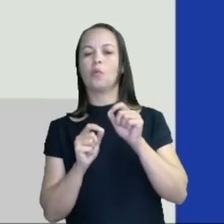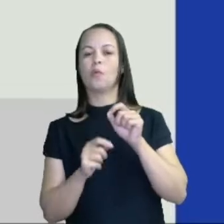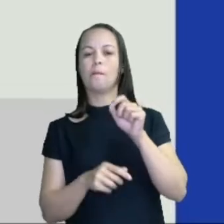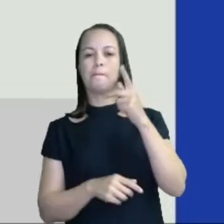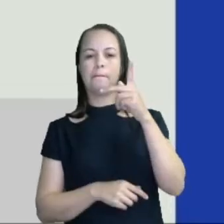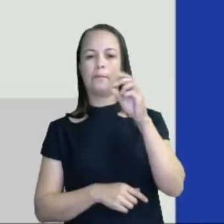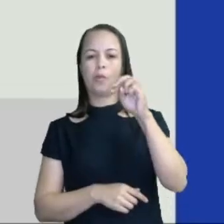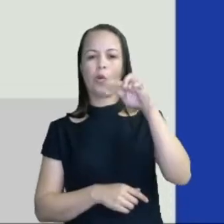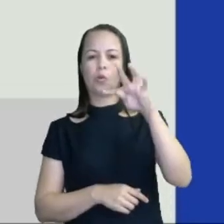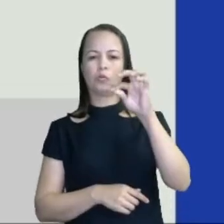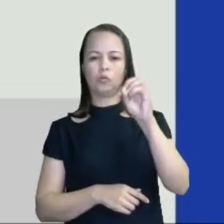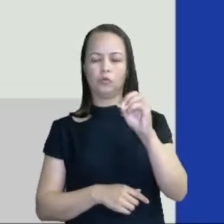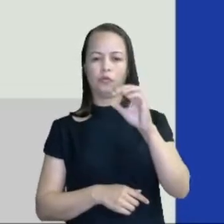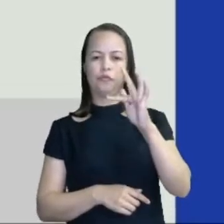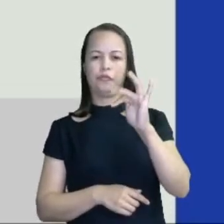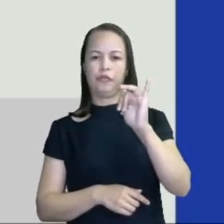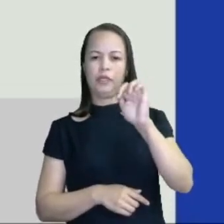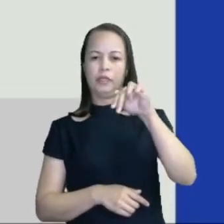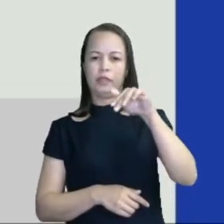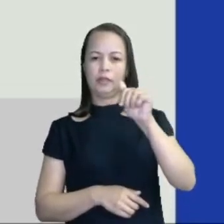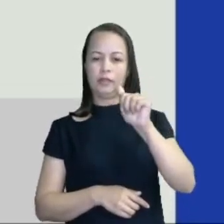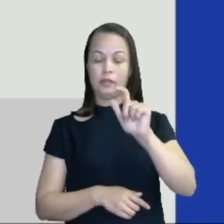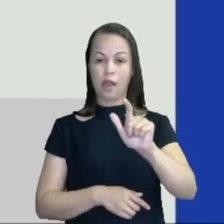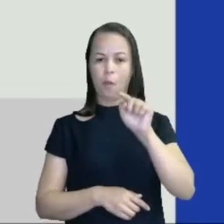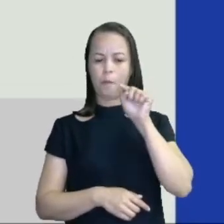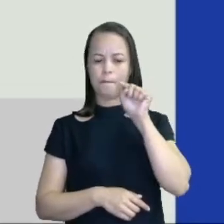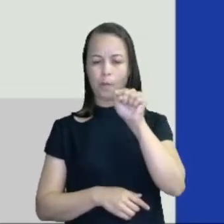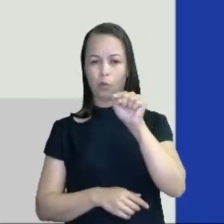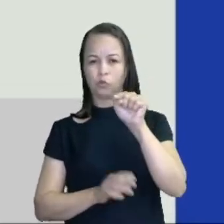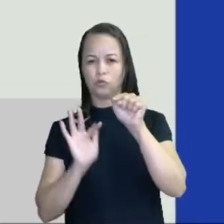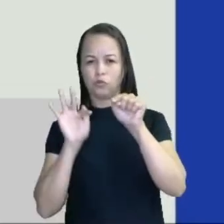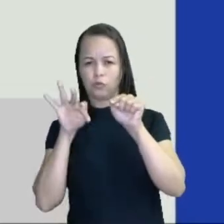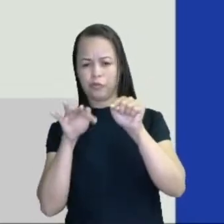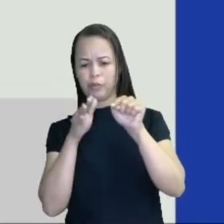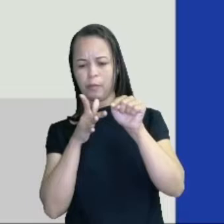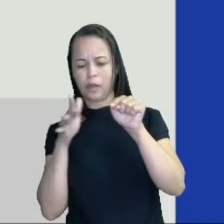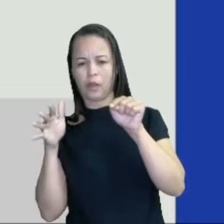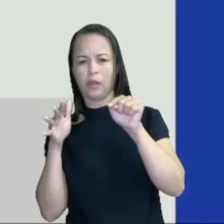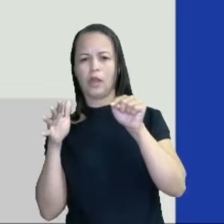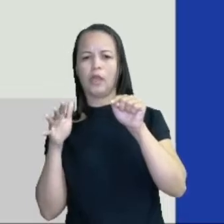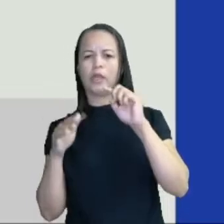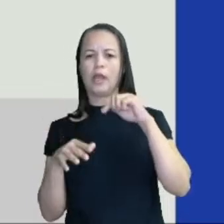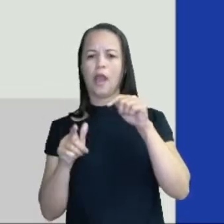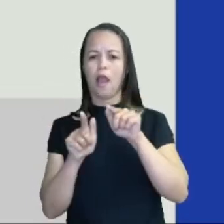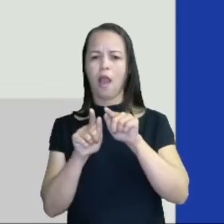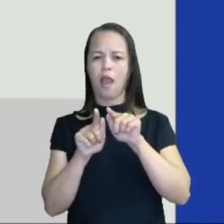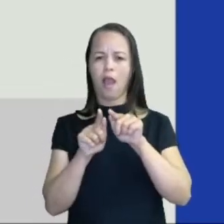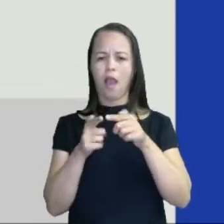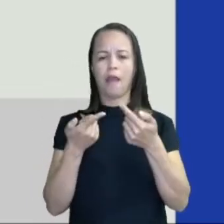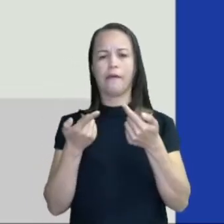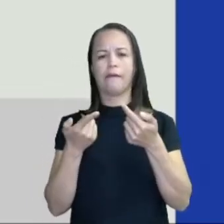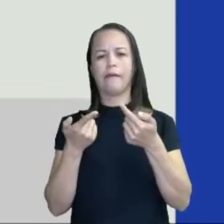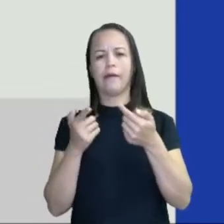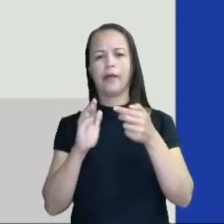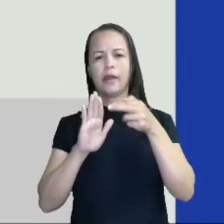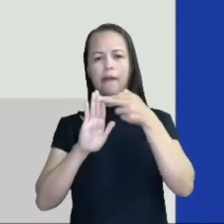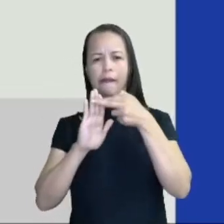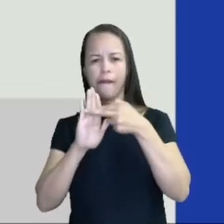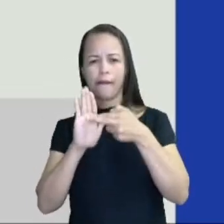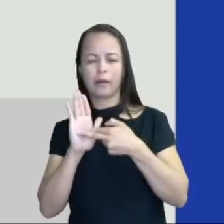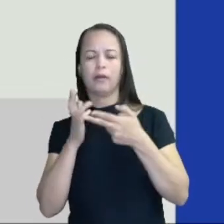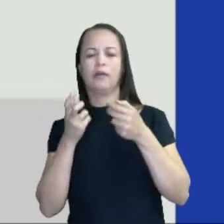final. A regra, que nossa língua portuguesa nos dispõe, é que ele sempre vai